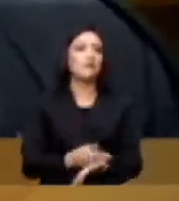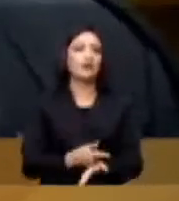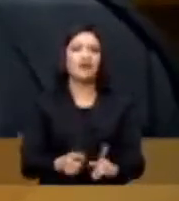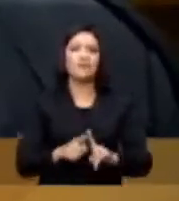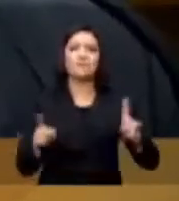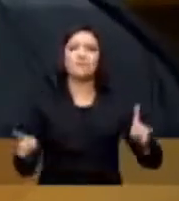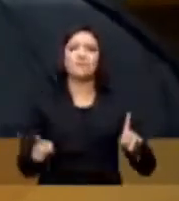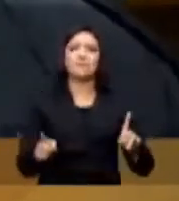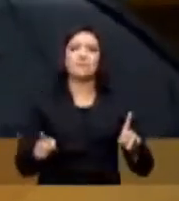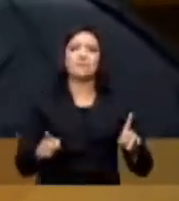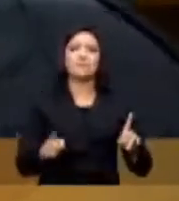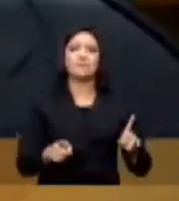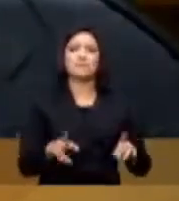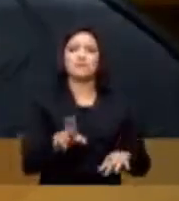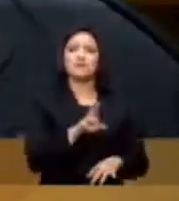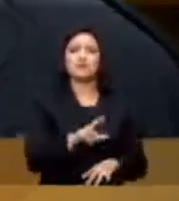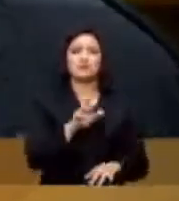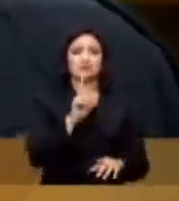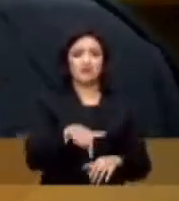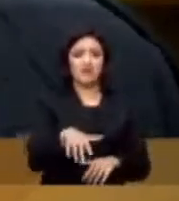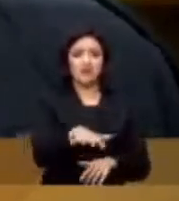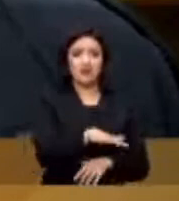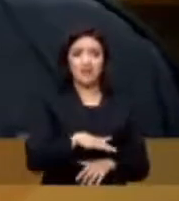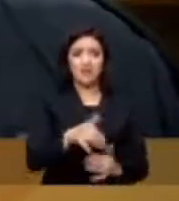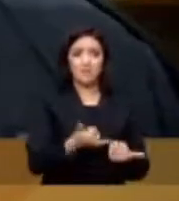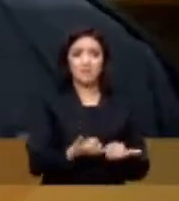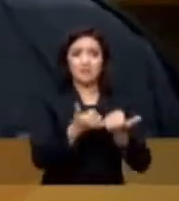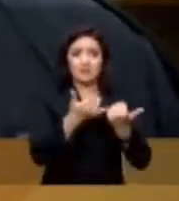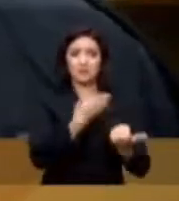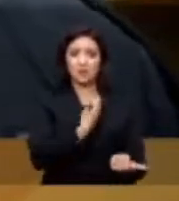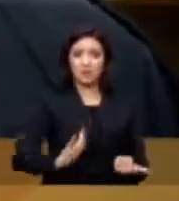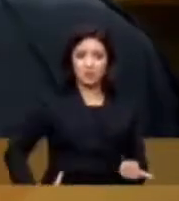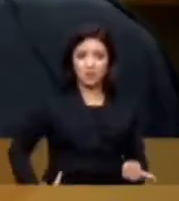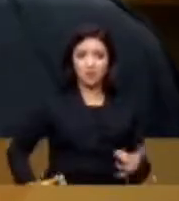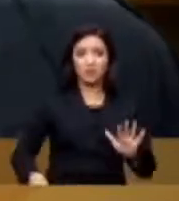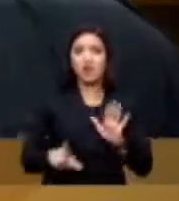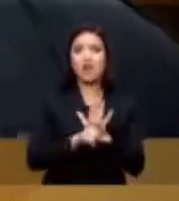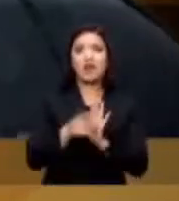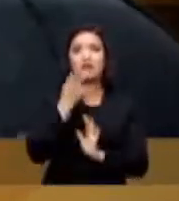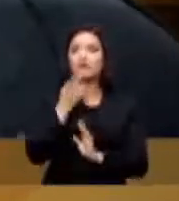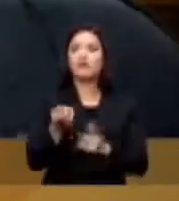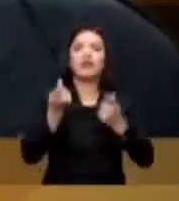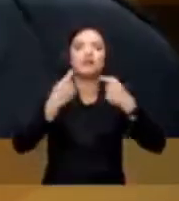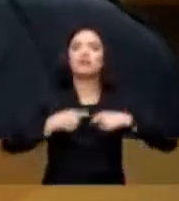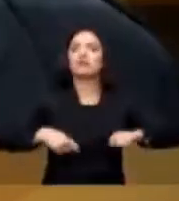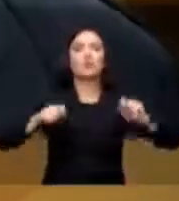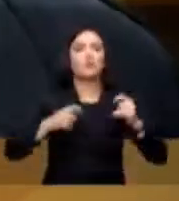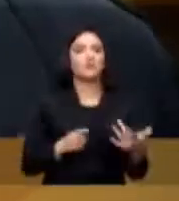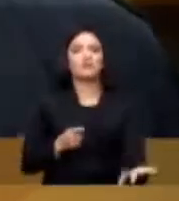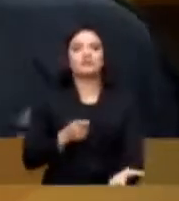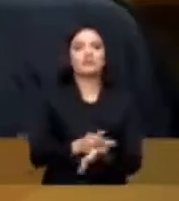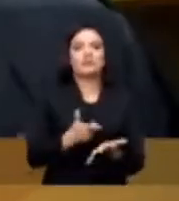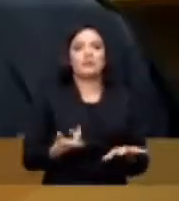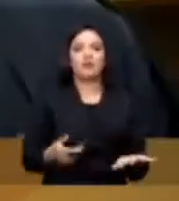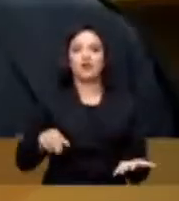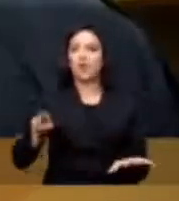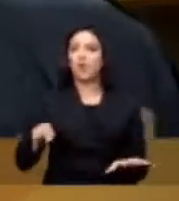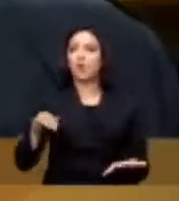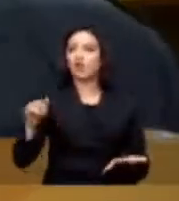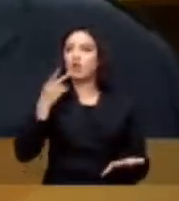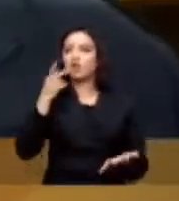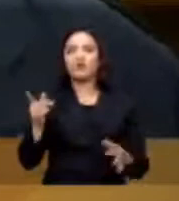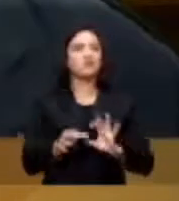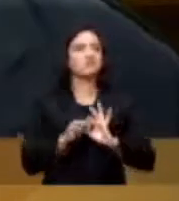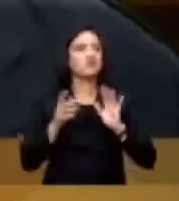em bem de uso comum, esta lei disse não haverá pagamento. A União liberou o pagamento de uma